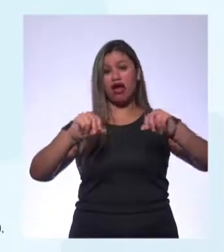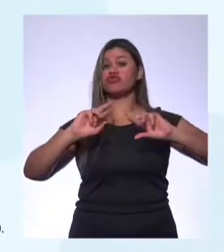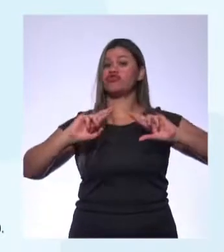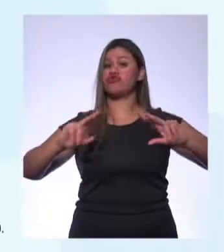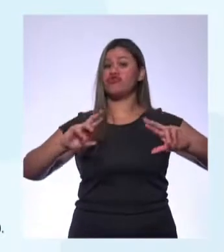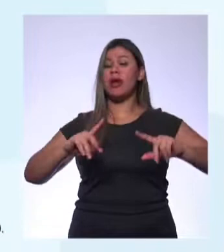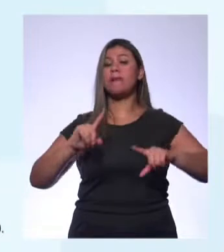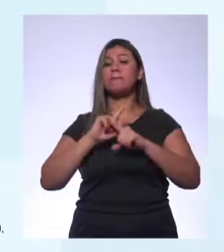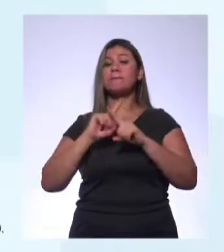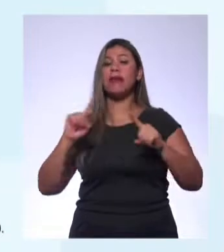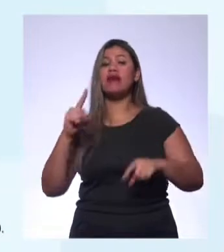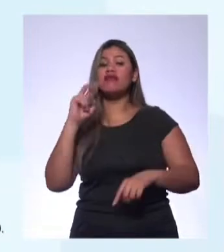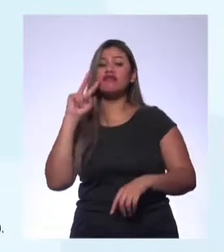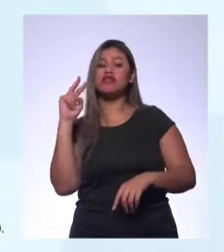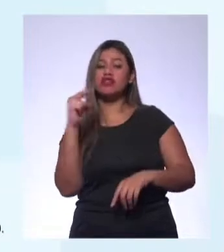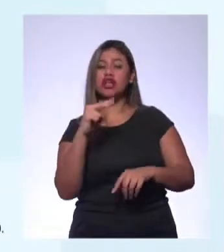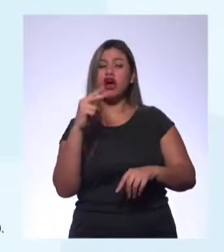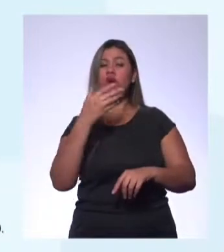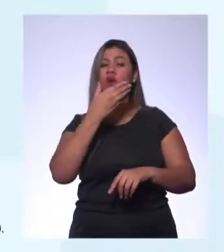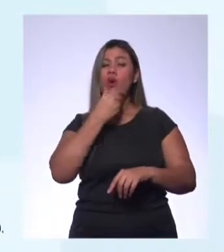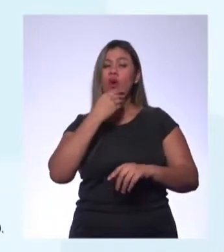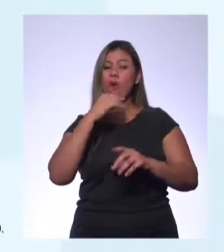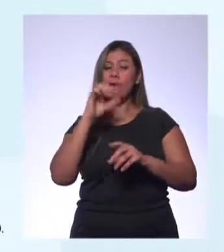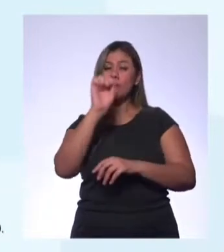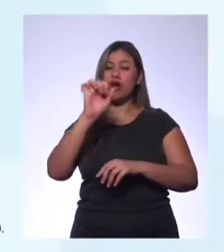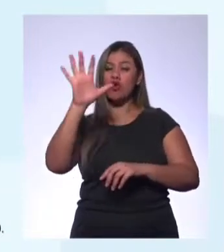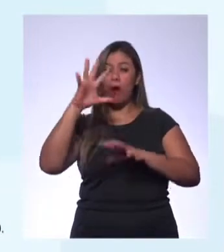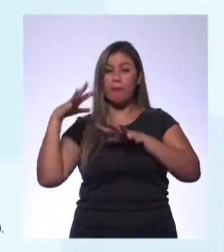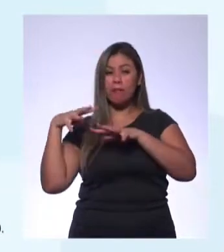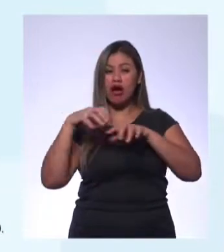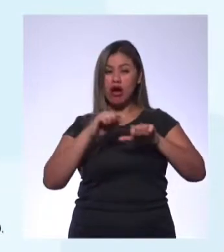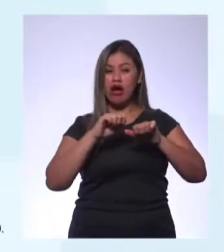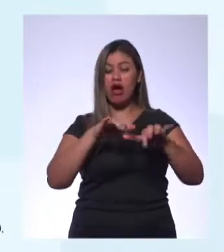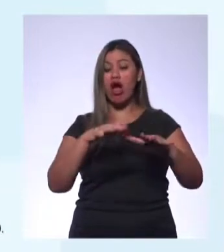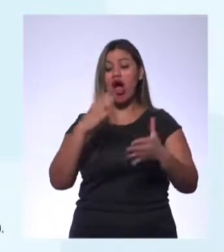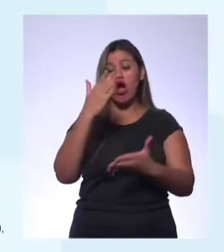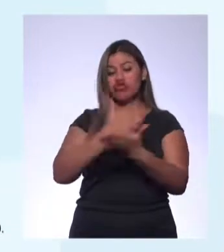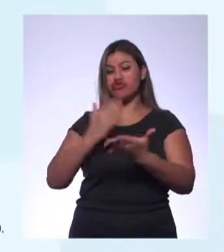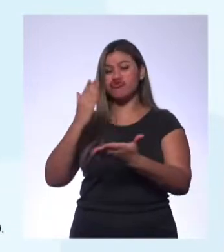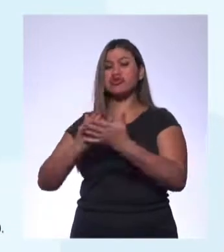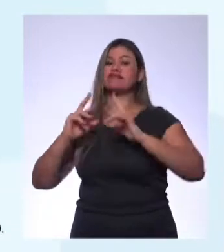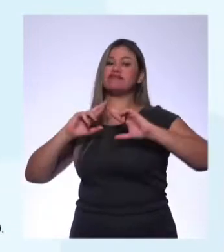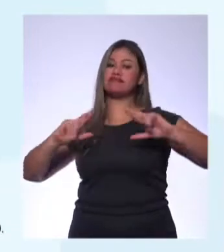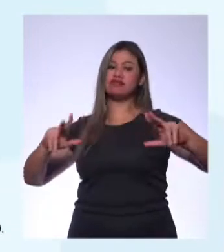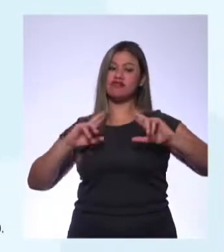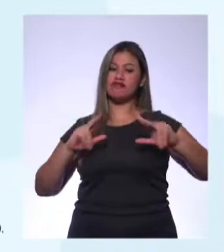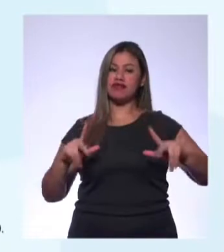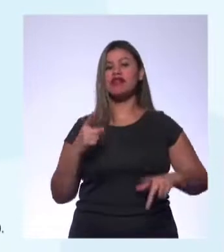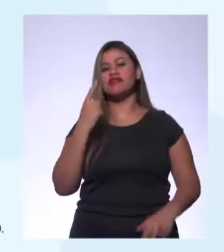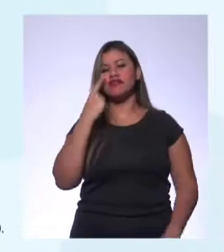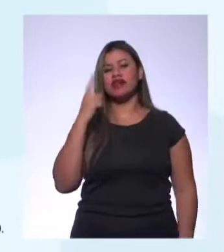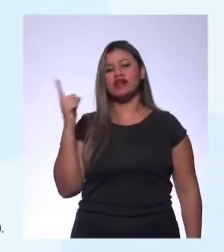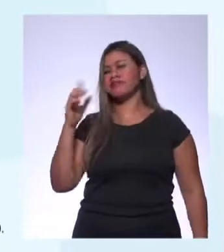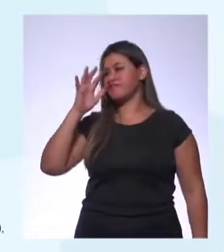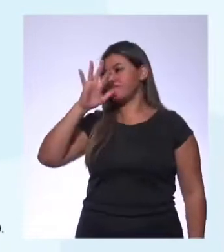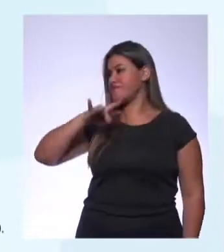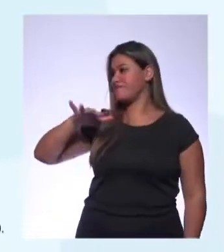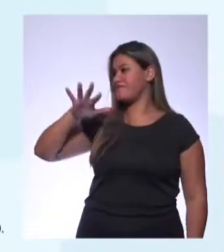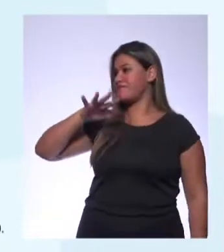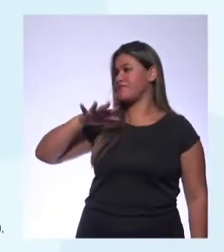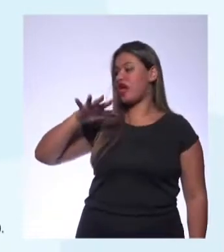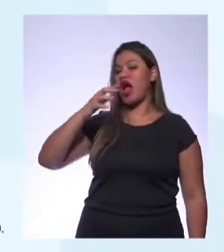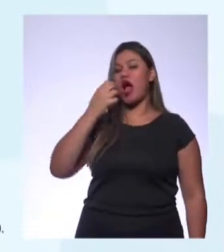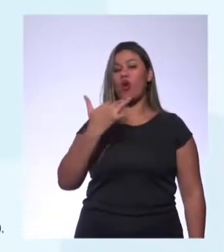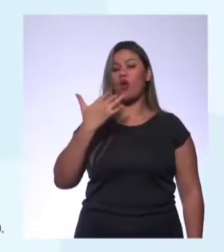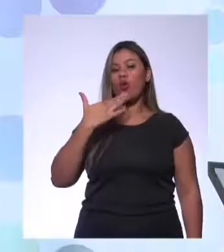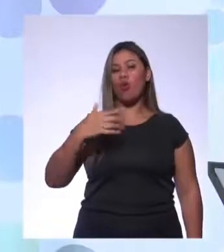concepção dos colonizadores europeus, a delimitação do espaço era outra, como fica muito claro aí neste mapa